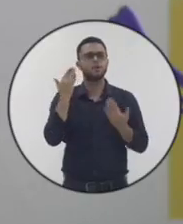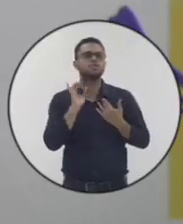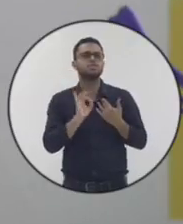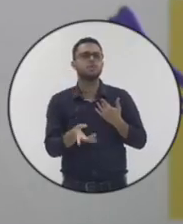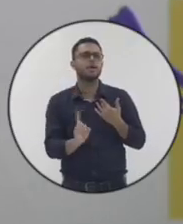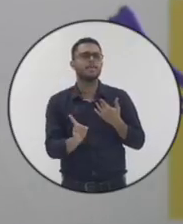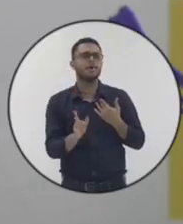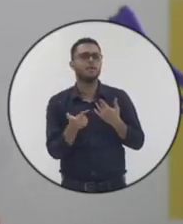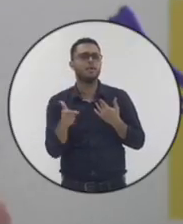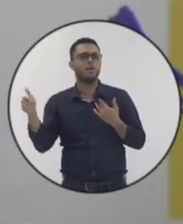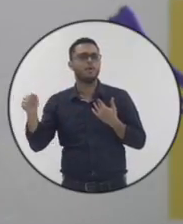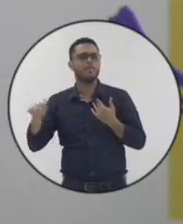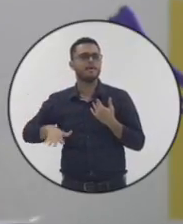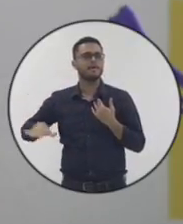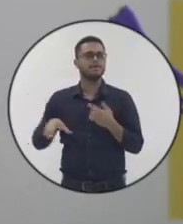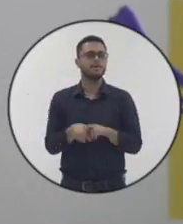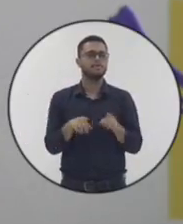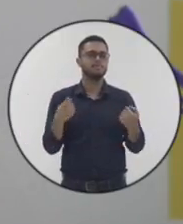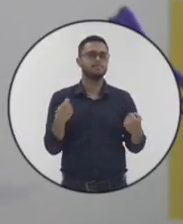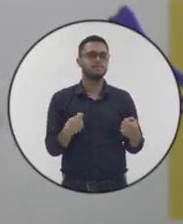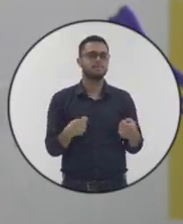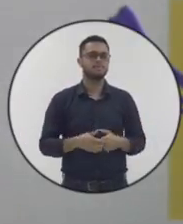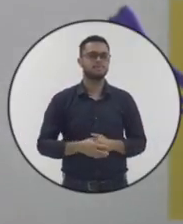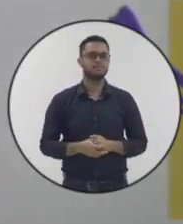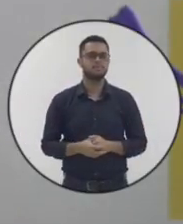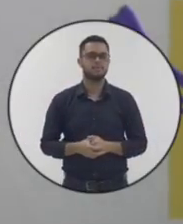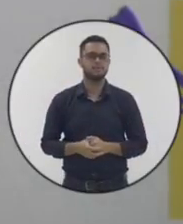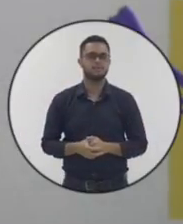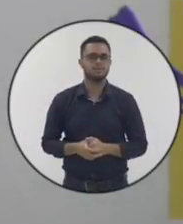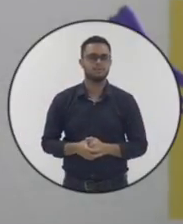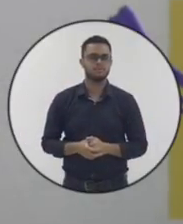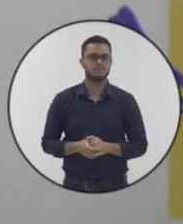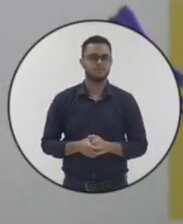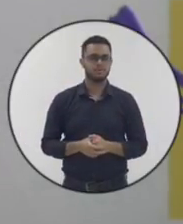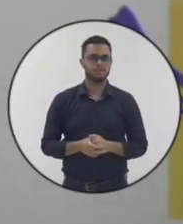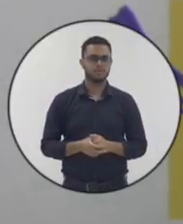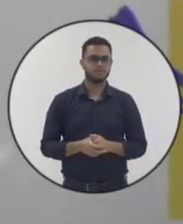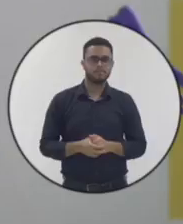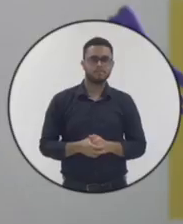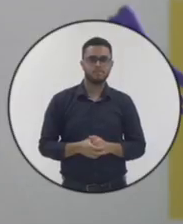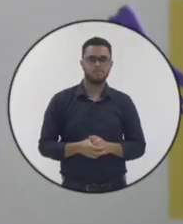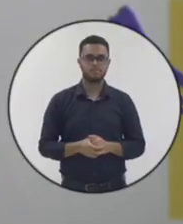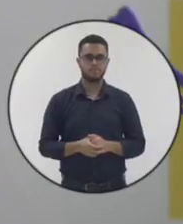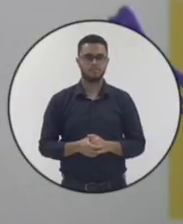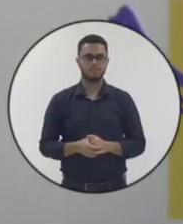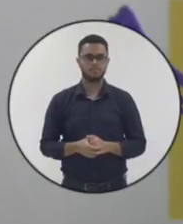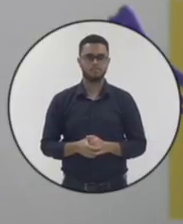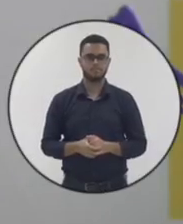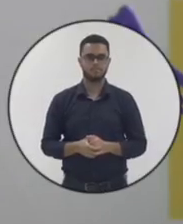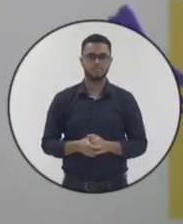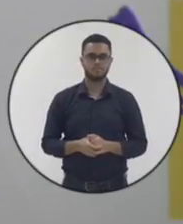também precisam garantir a nossa existência. E os currículos hoje brasileiros não garantem a nossa existência.